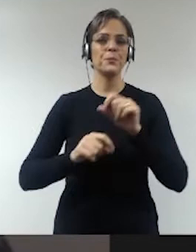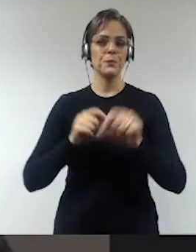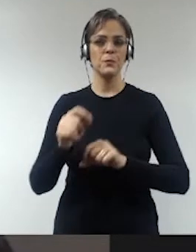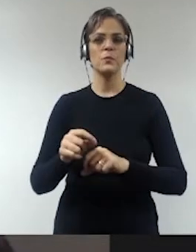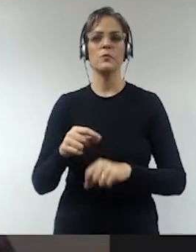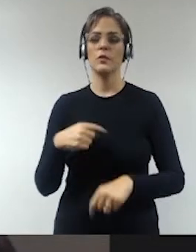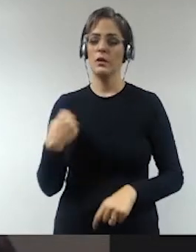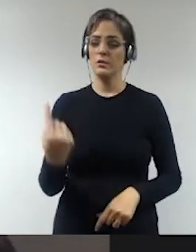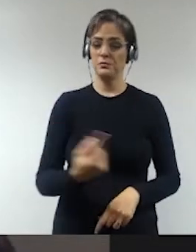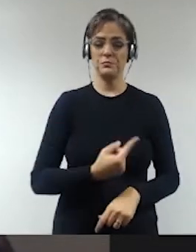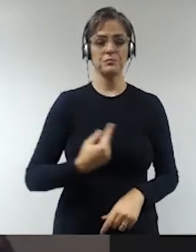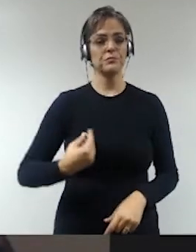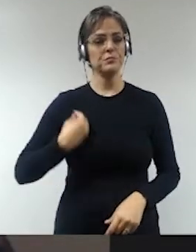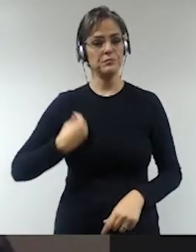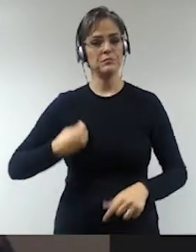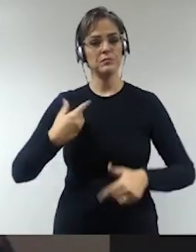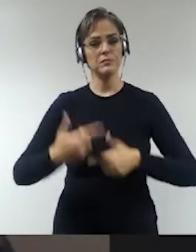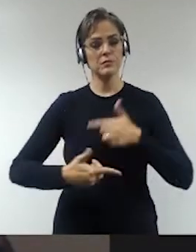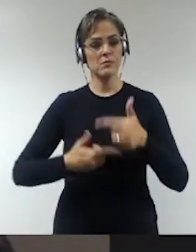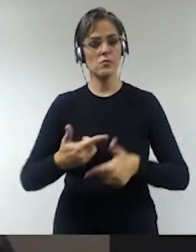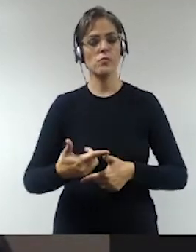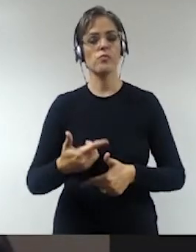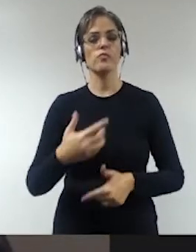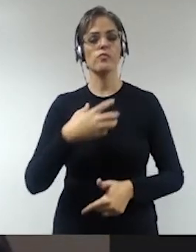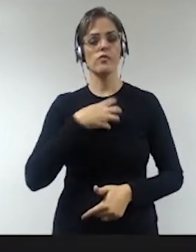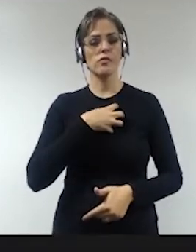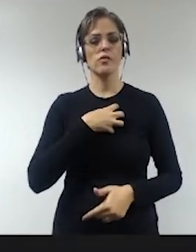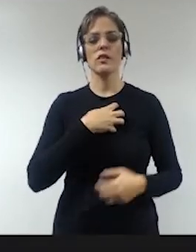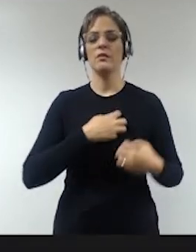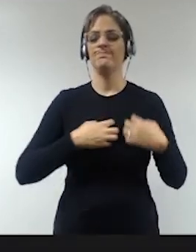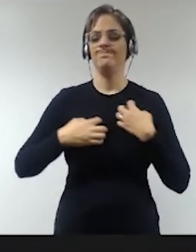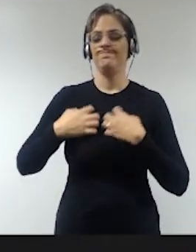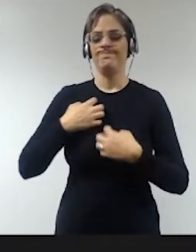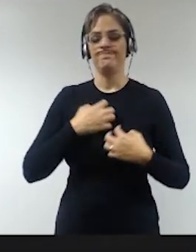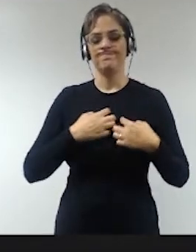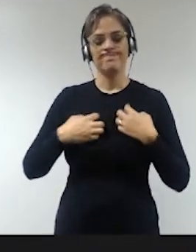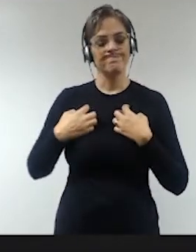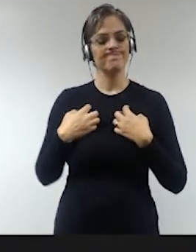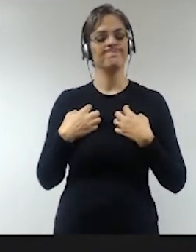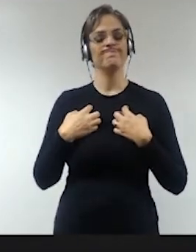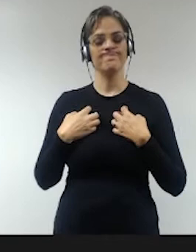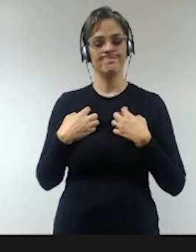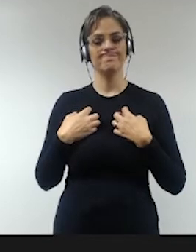nós, operadores, uma grande inquietação.